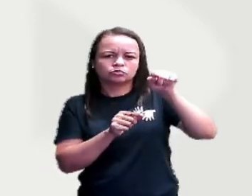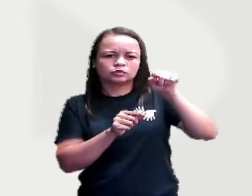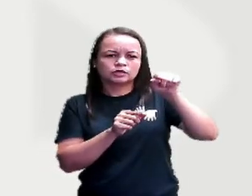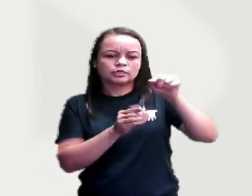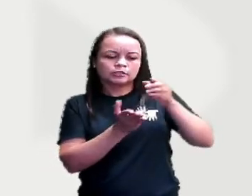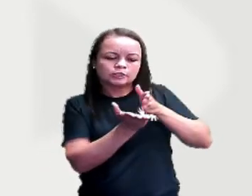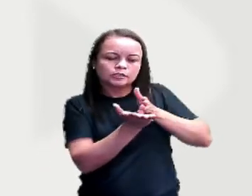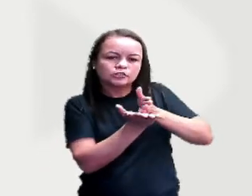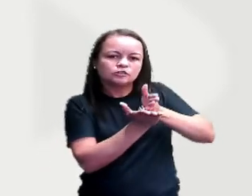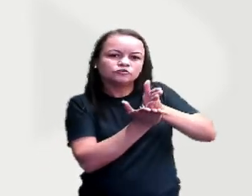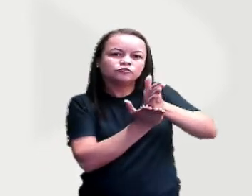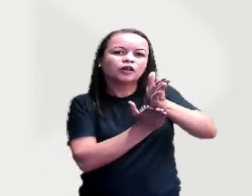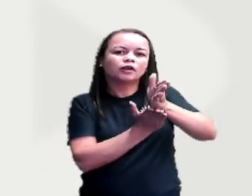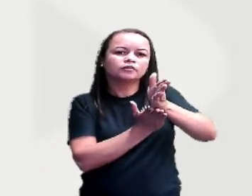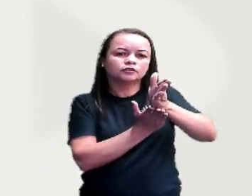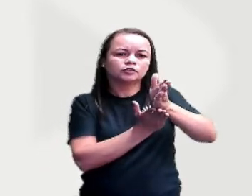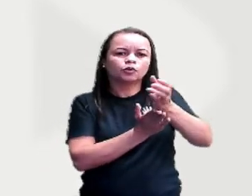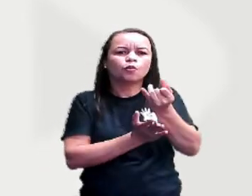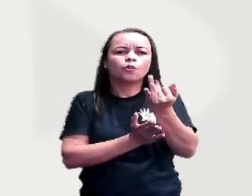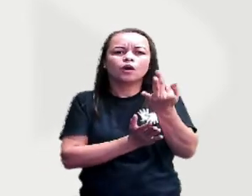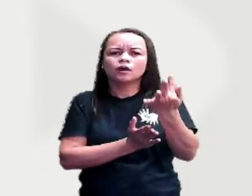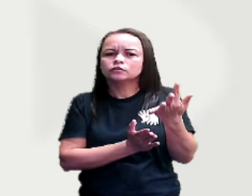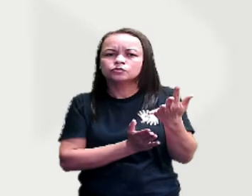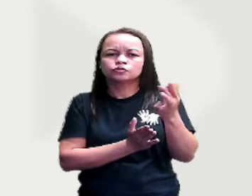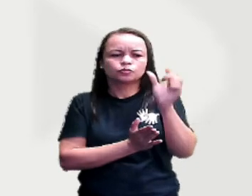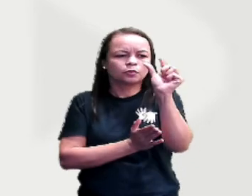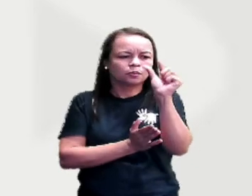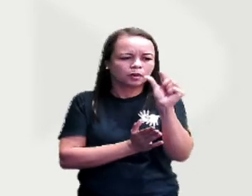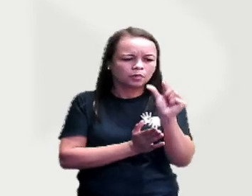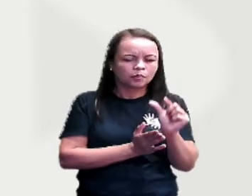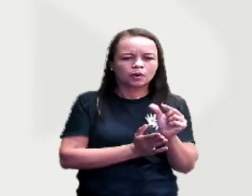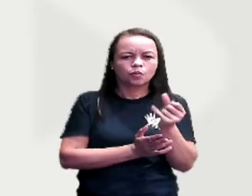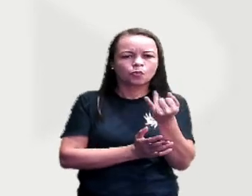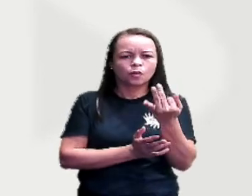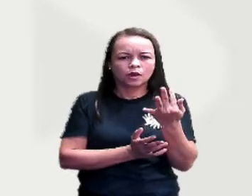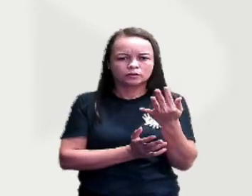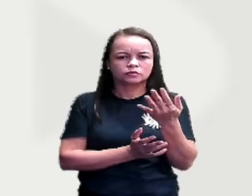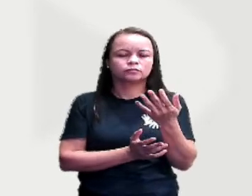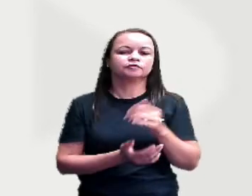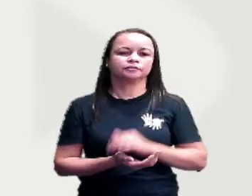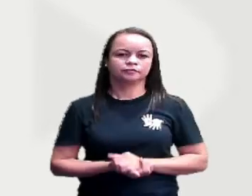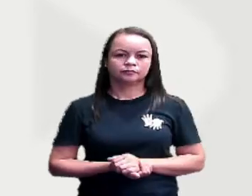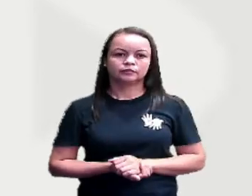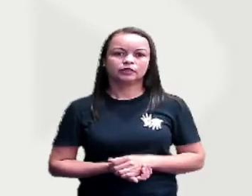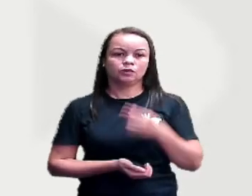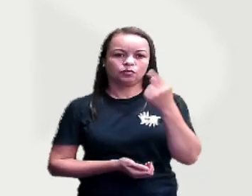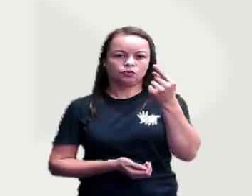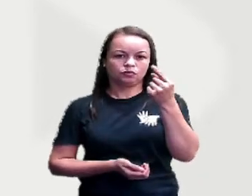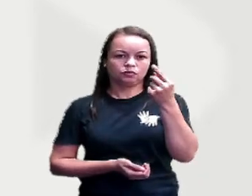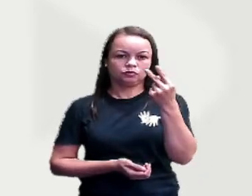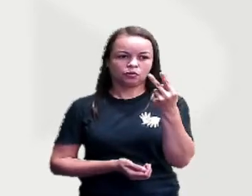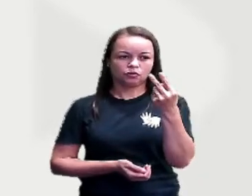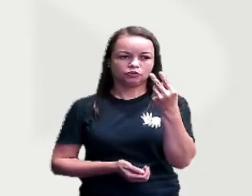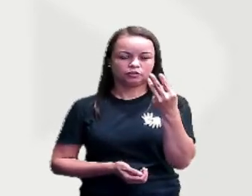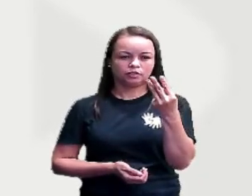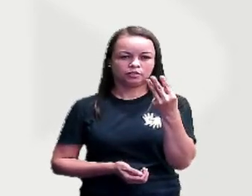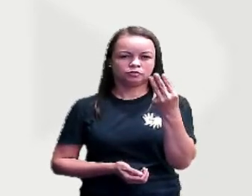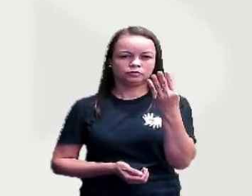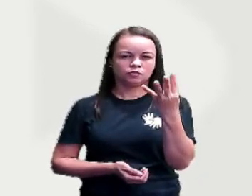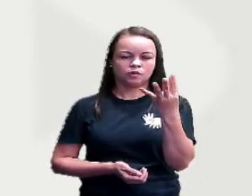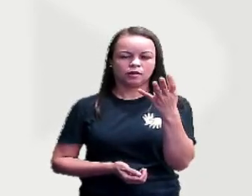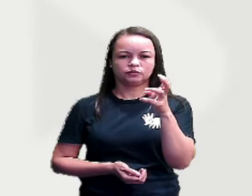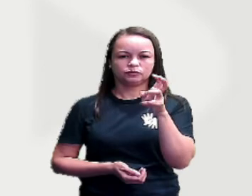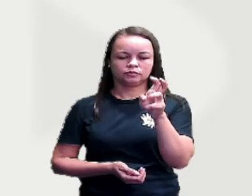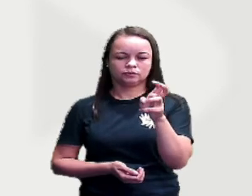em frente. Quantos quadradinhos? Vamos contar com tia Cris, segundo ano. Vamos lá. 1, 2, 3,